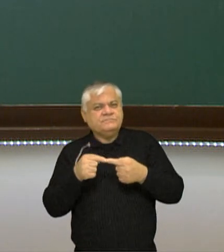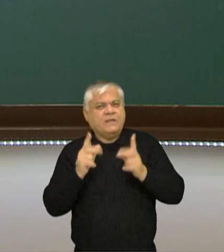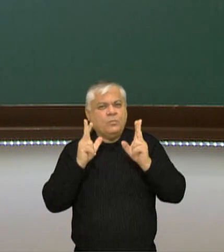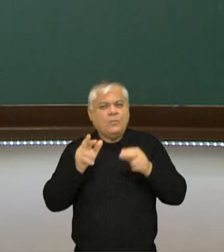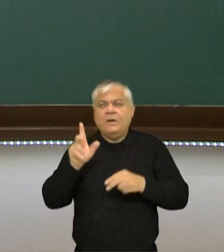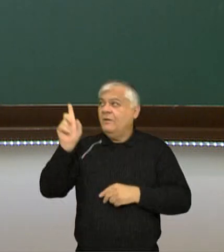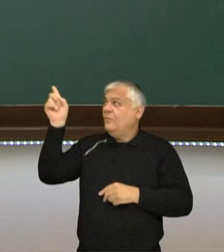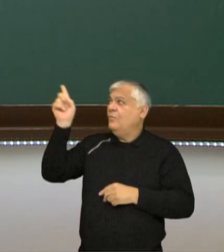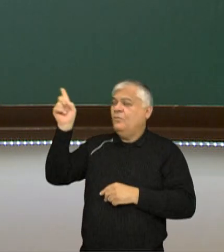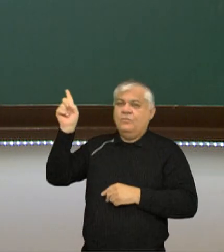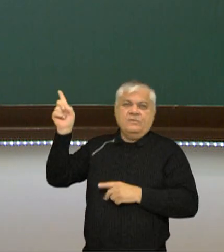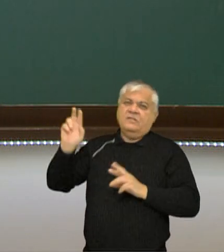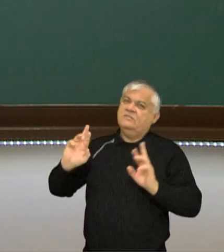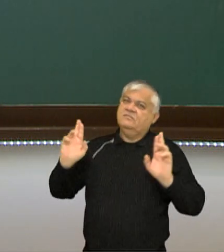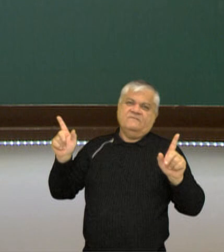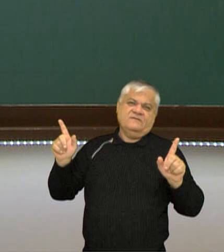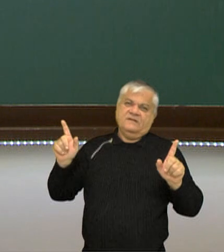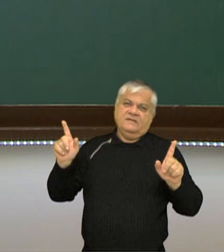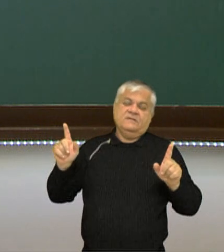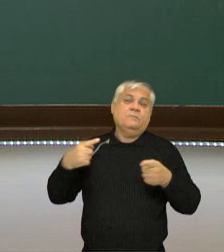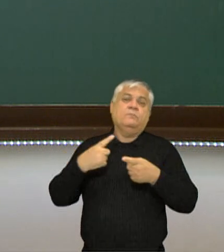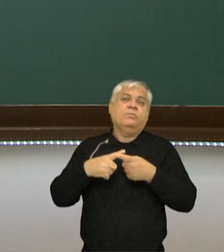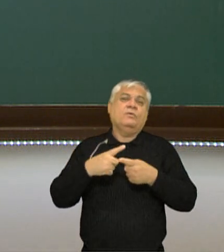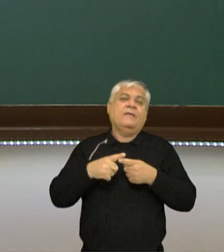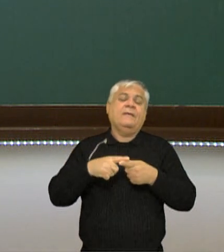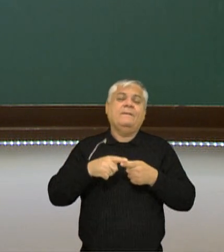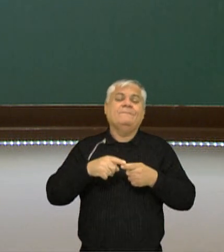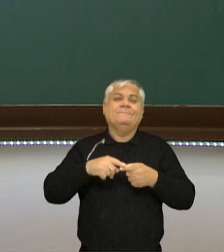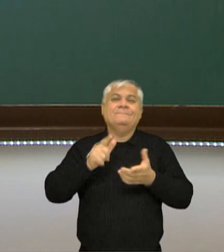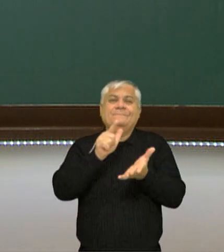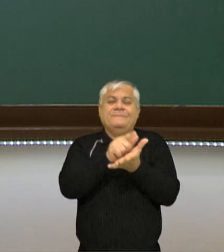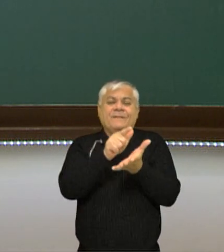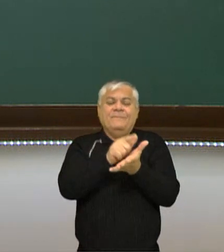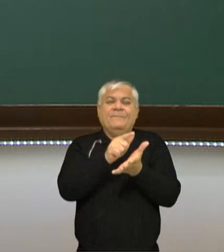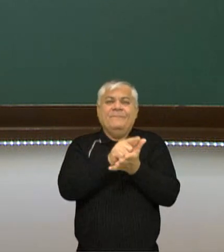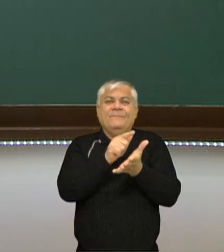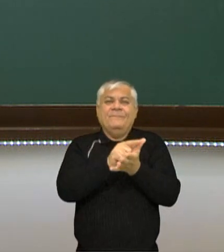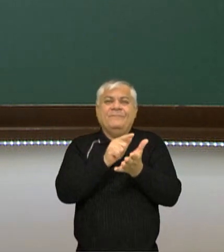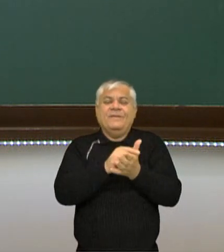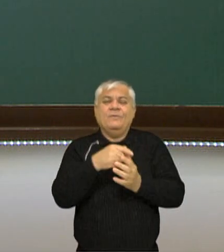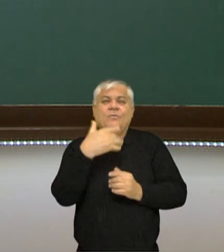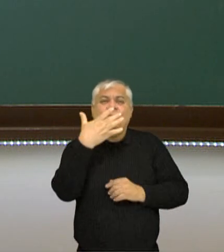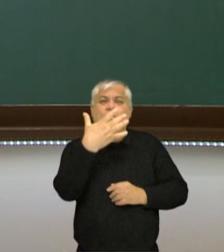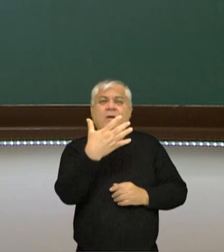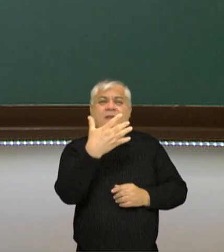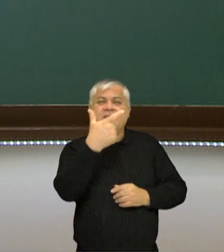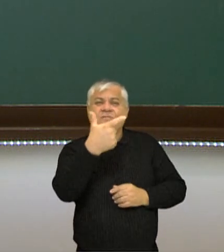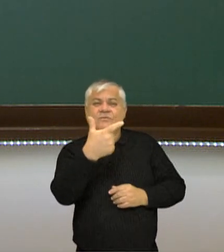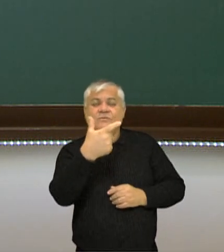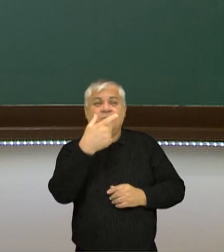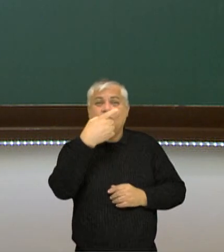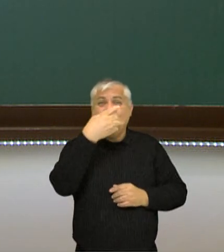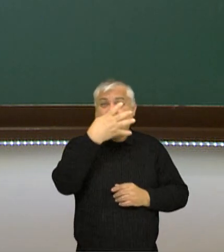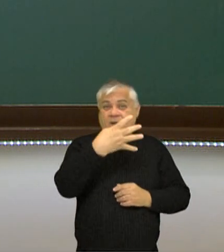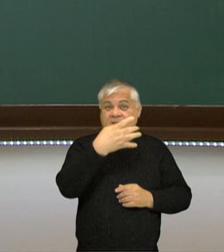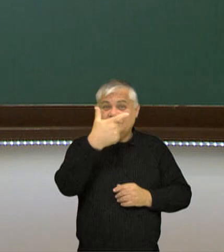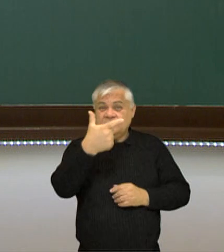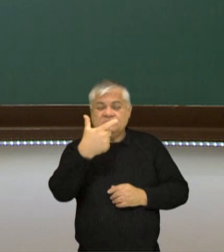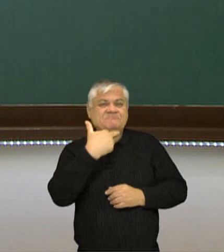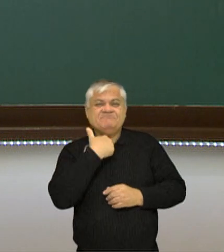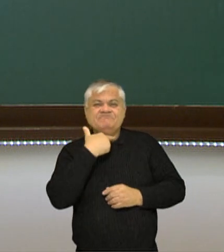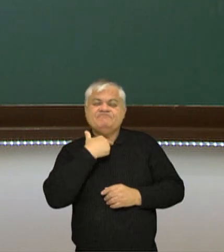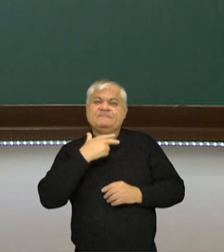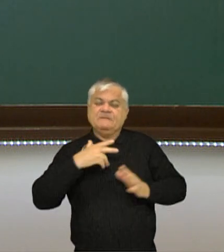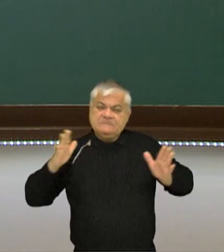vocês ali, porque eu não consegui um papelão com os 42 centímetros. Então, eu tive que dar uma adaptada. Eu diminuí